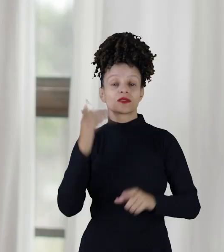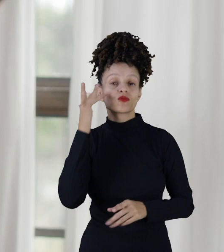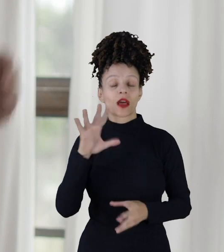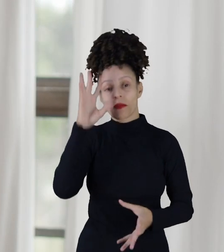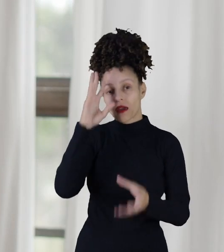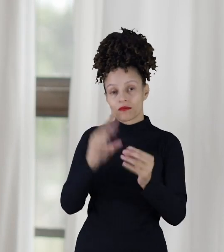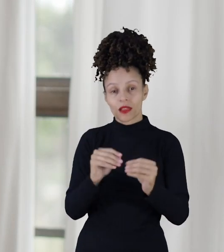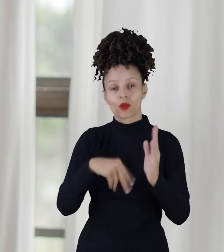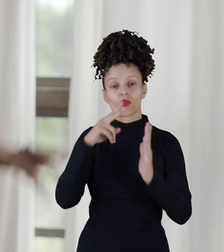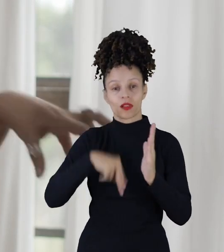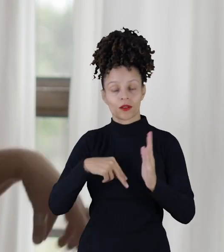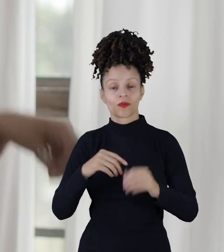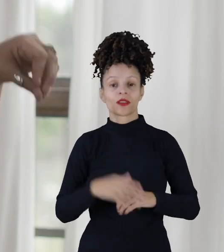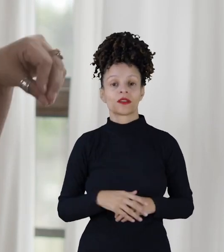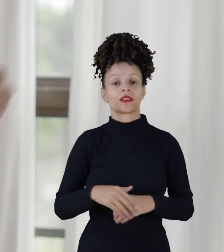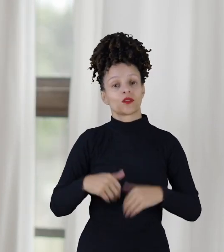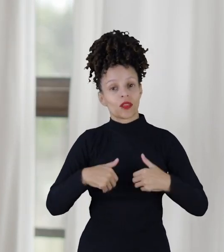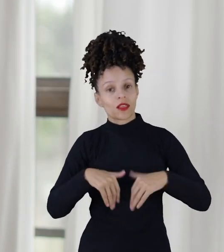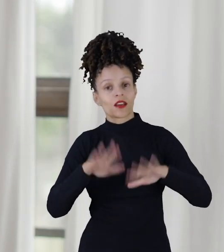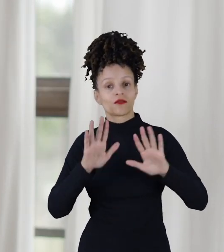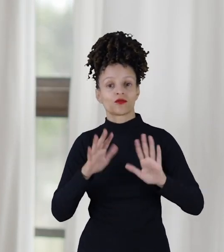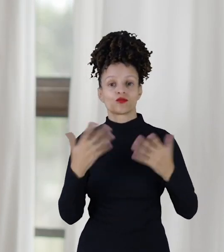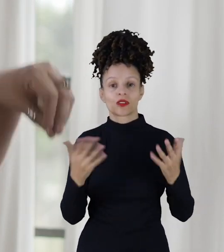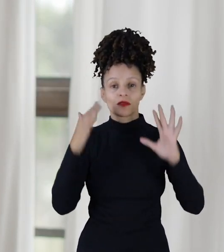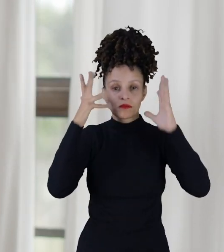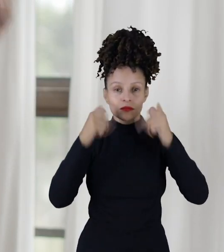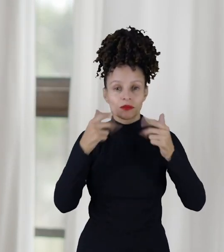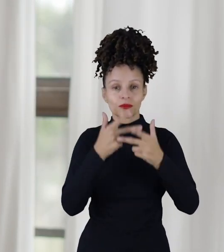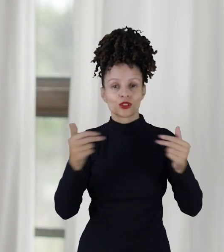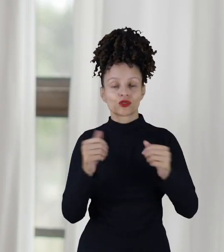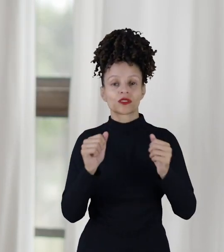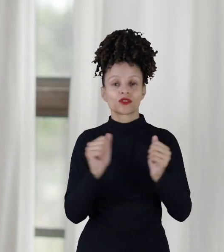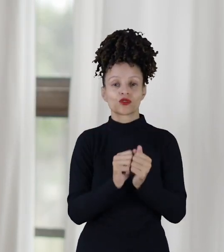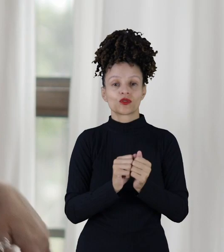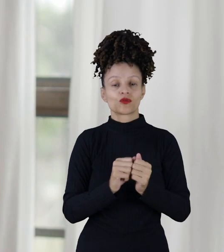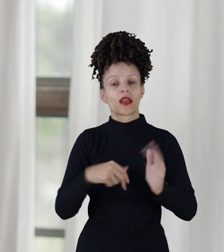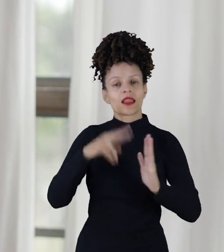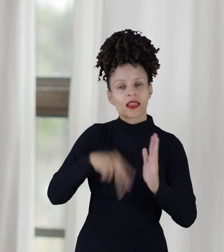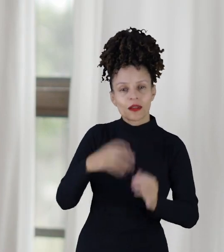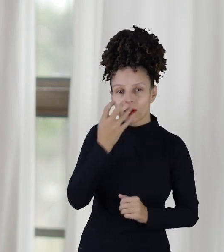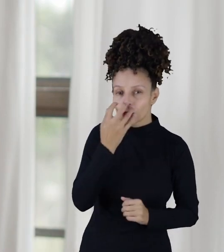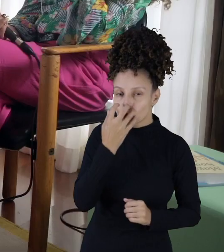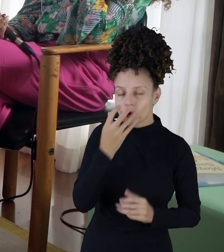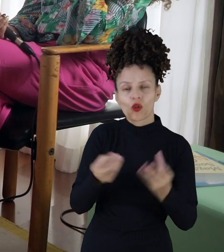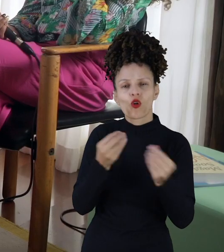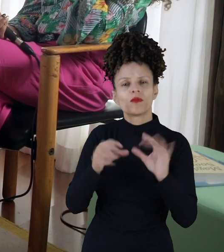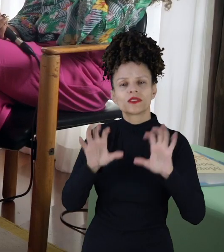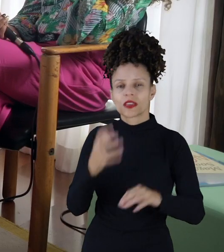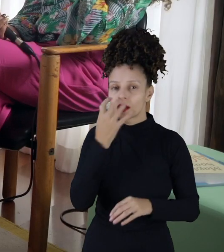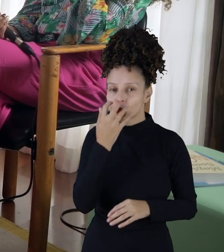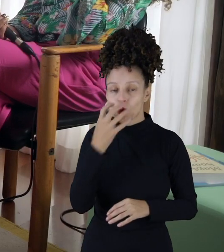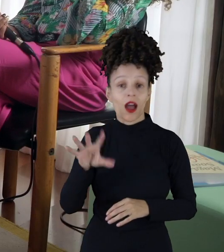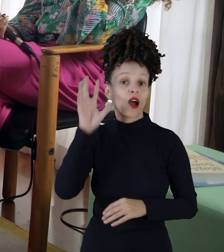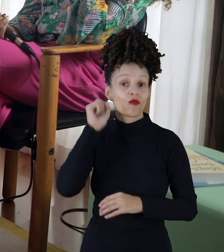sabe. Então a gente chega com a malinha, com os cachorros, com os bichos, enfim, fala assim: que tal ler pro cachorro? Como assim ler pro